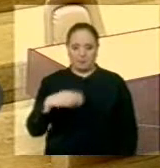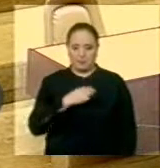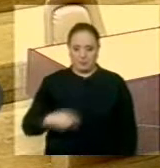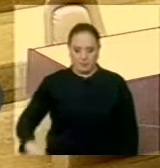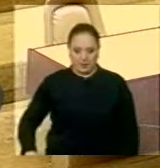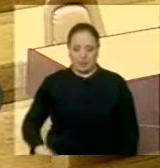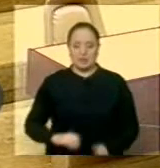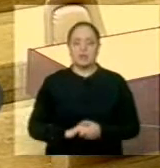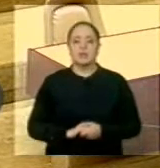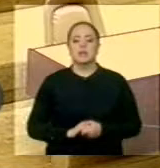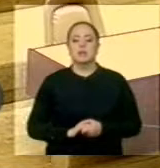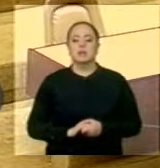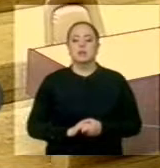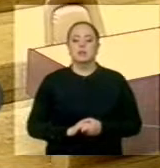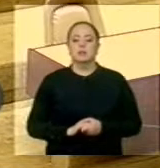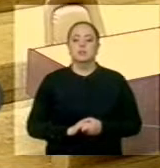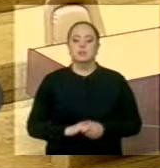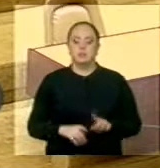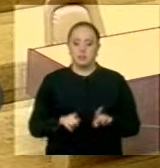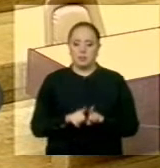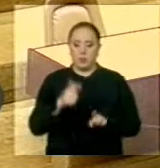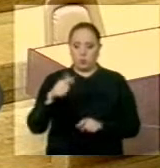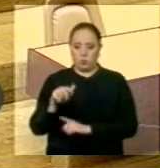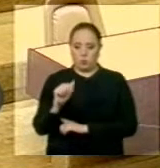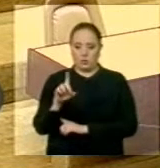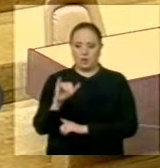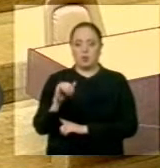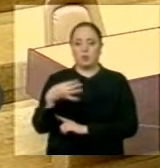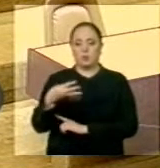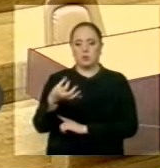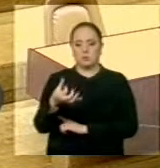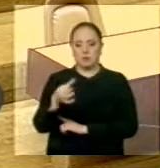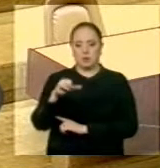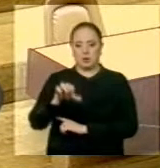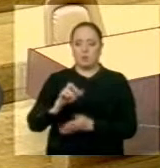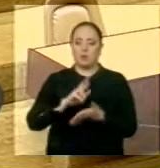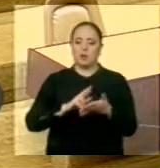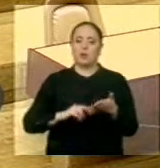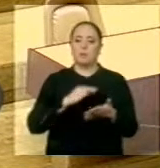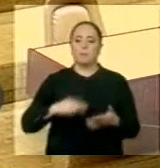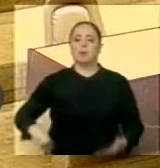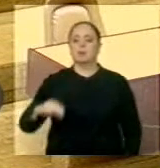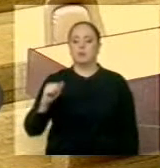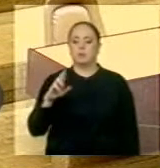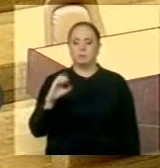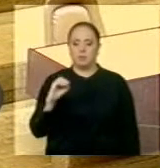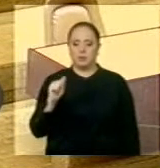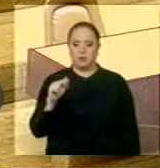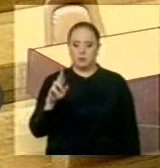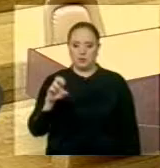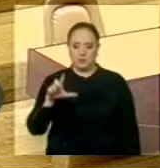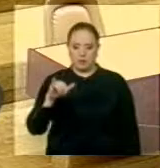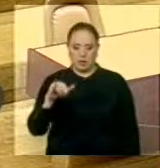Cito também precedente na ADI 469 da relatoria do ministro Marco Aurélio, onde